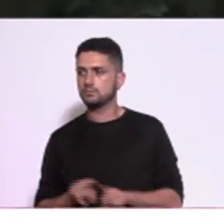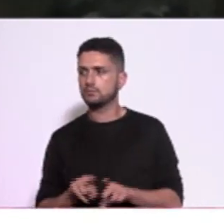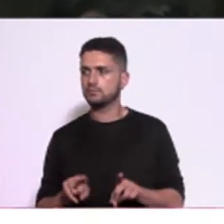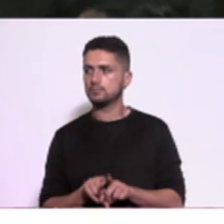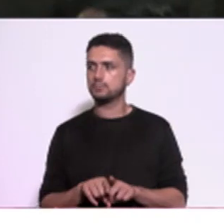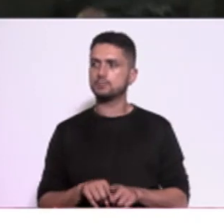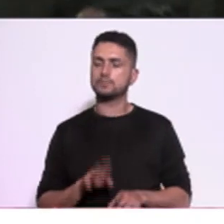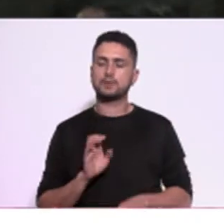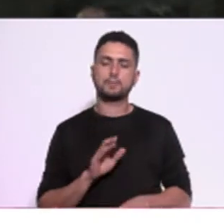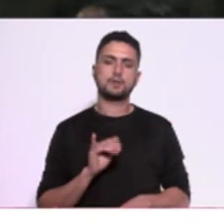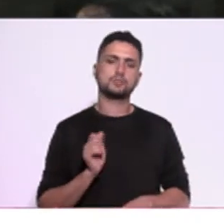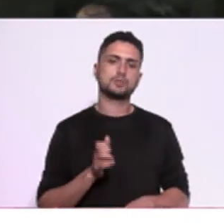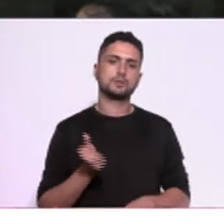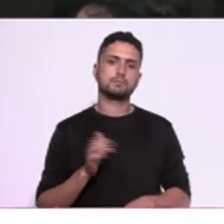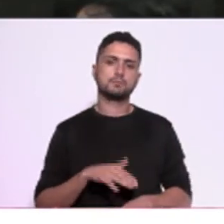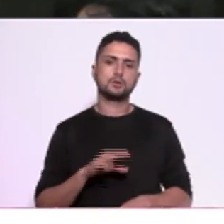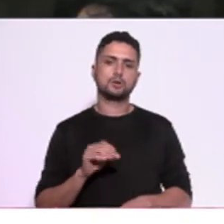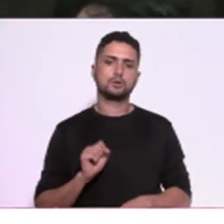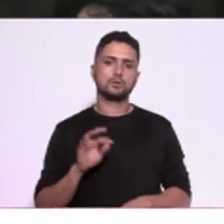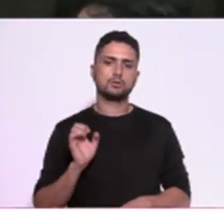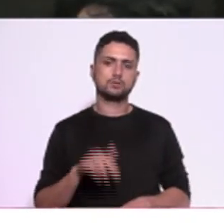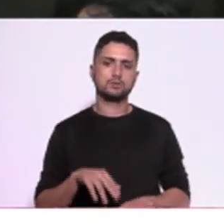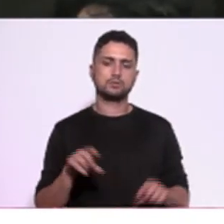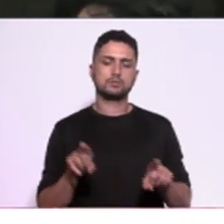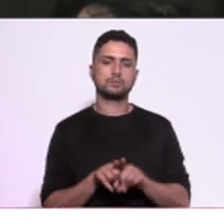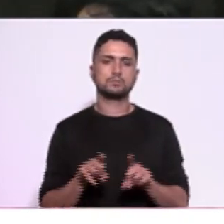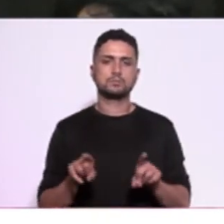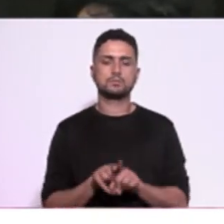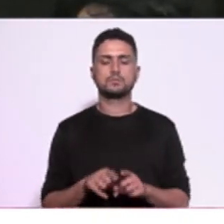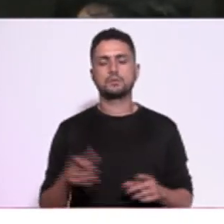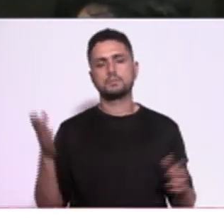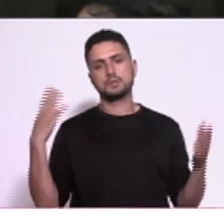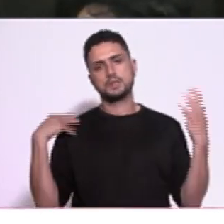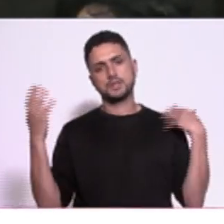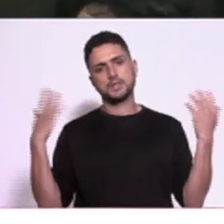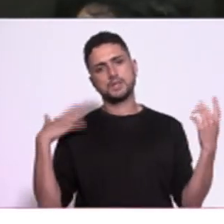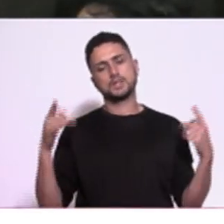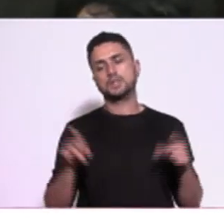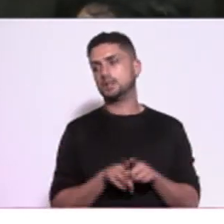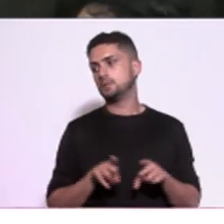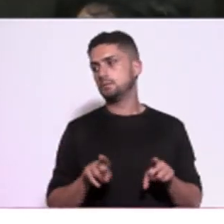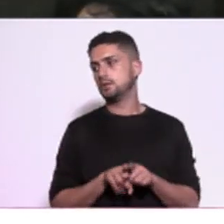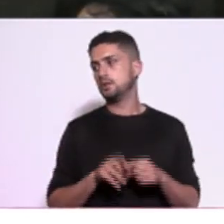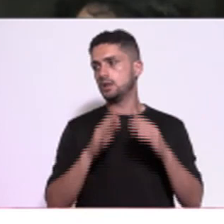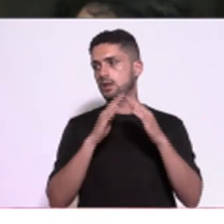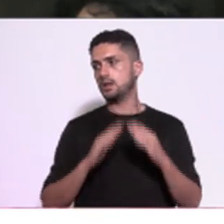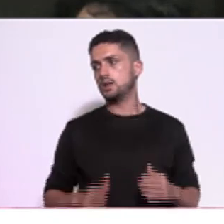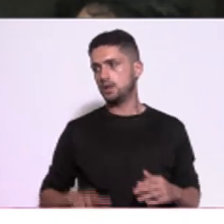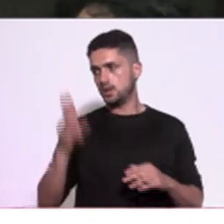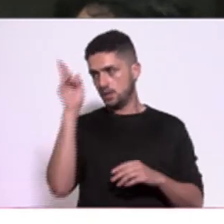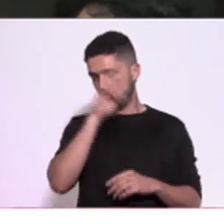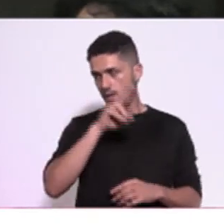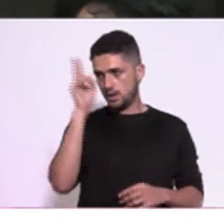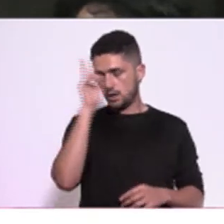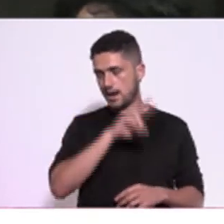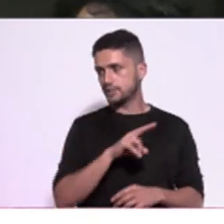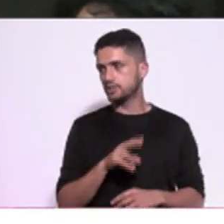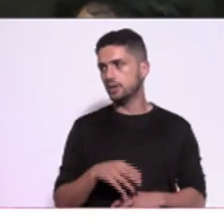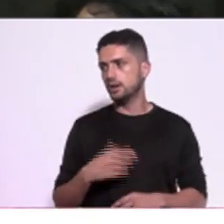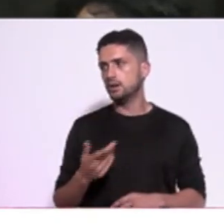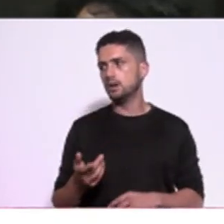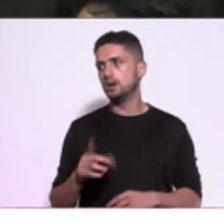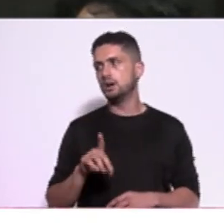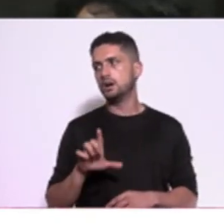com o Clube Militar, com a Casa Histórica de Deodoro, e